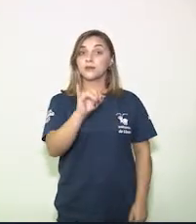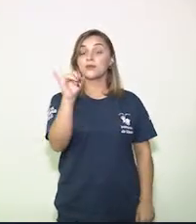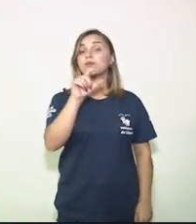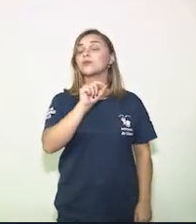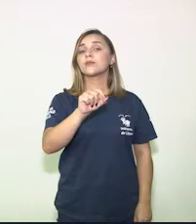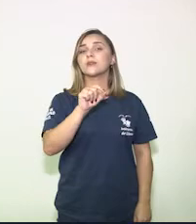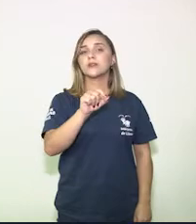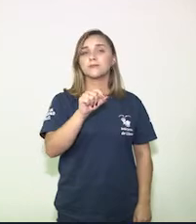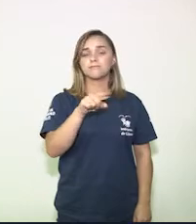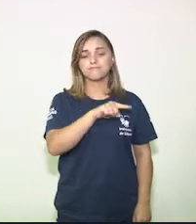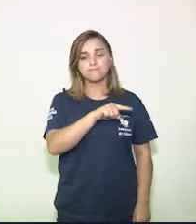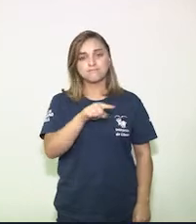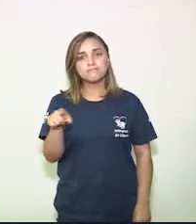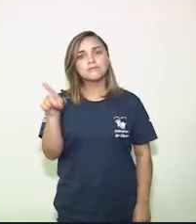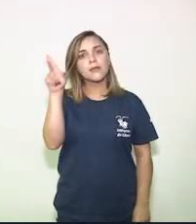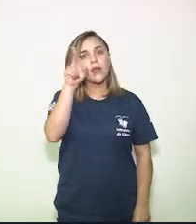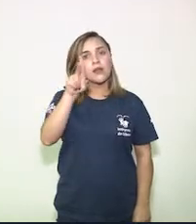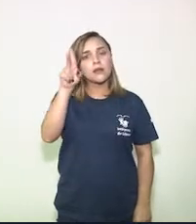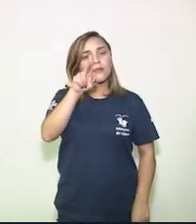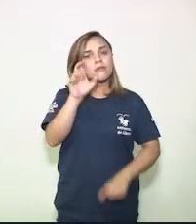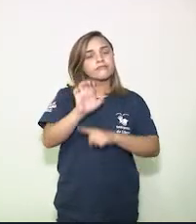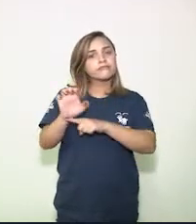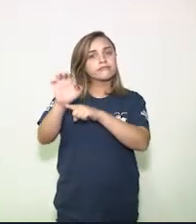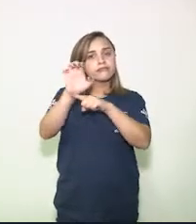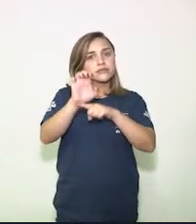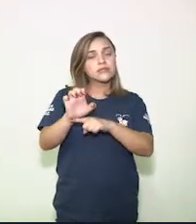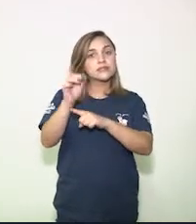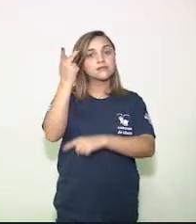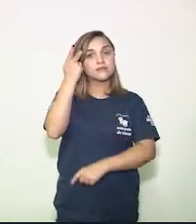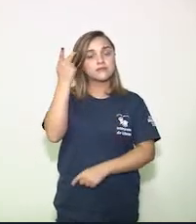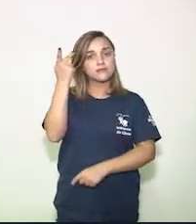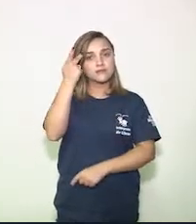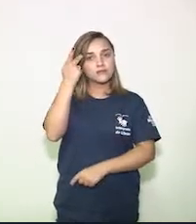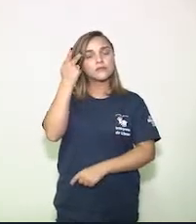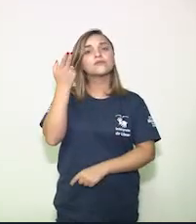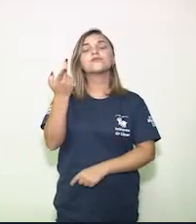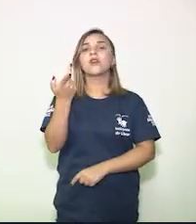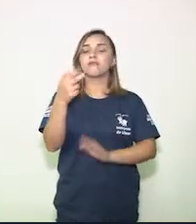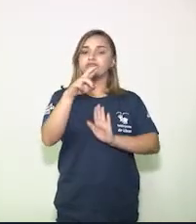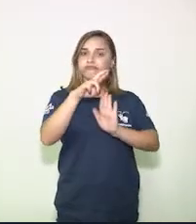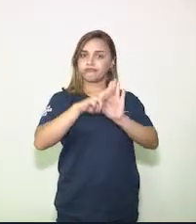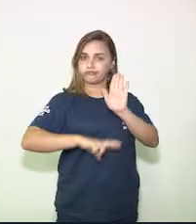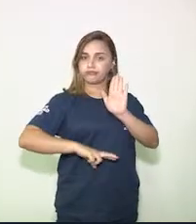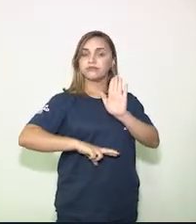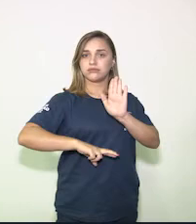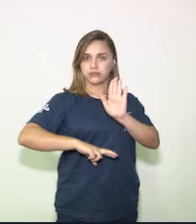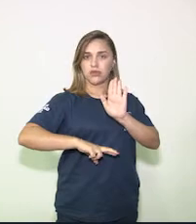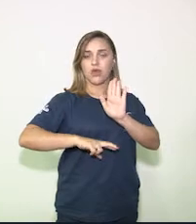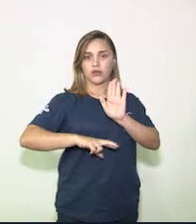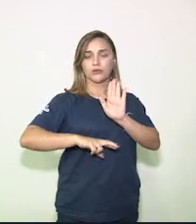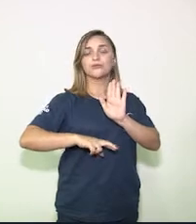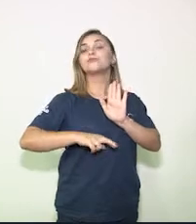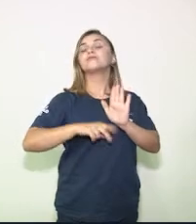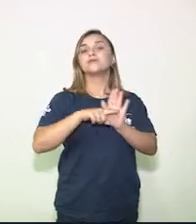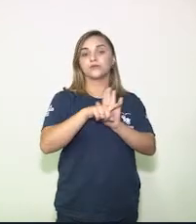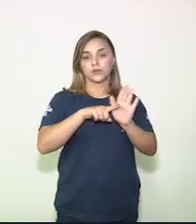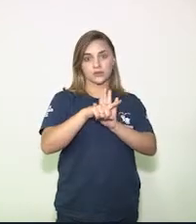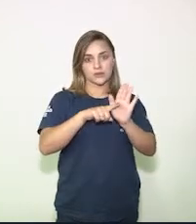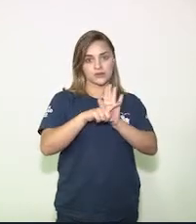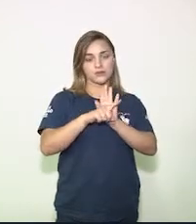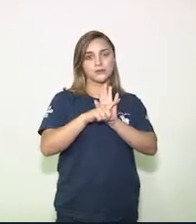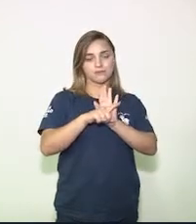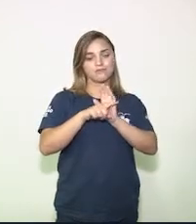importante lembrar que o Estado de São Paulo, no seu boletim epidemiológico número 1 e 2,